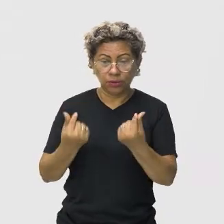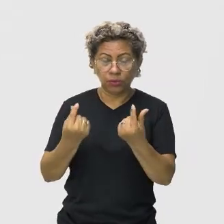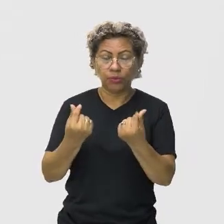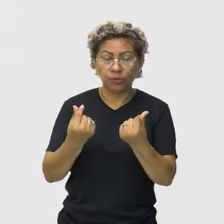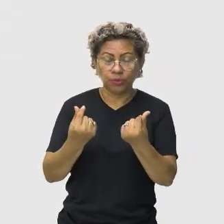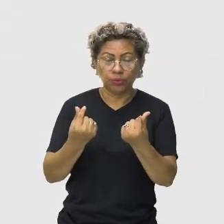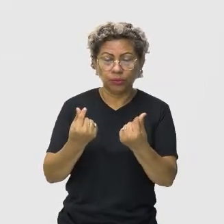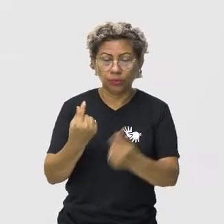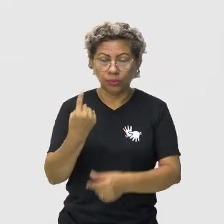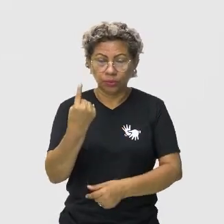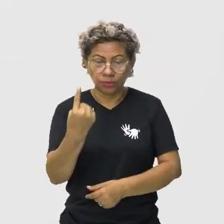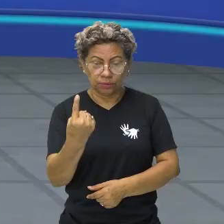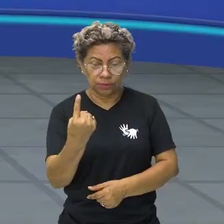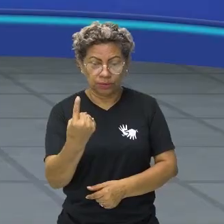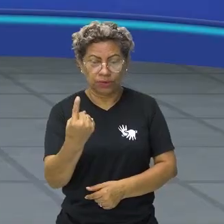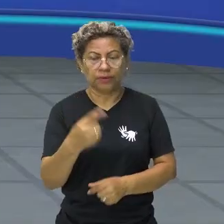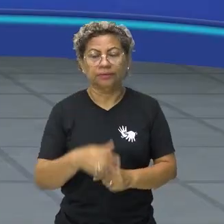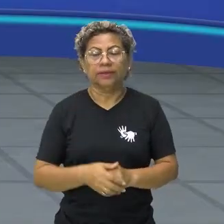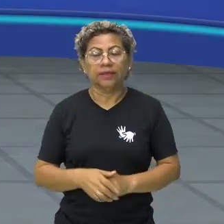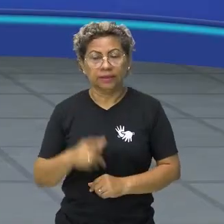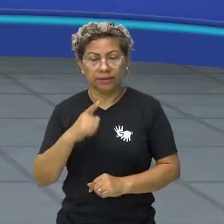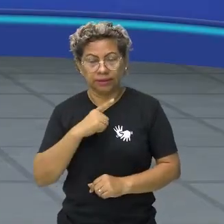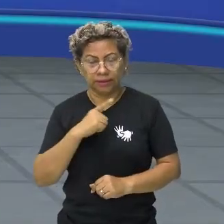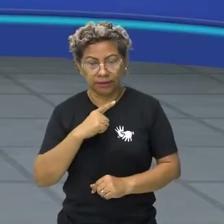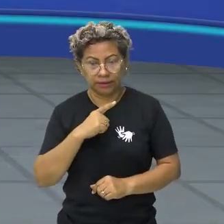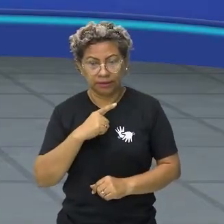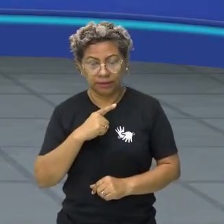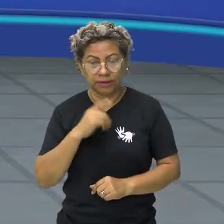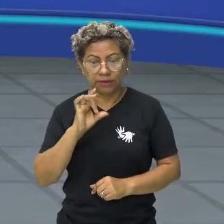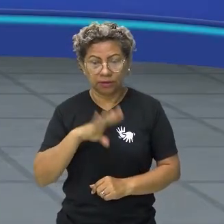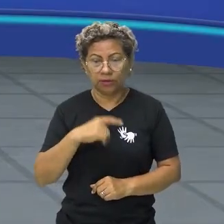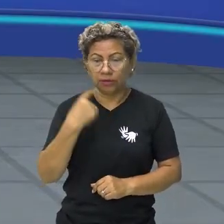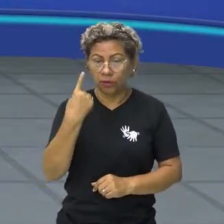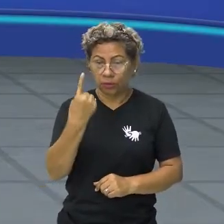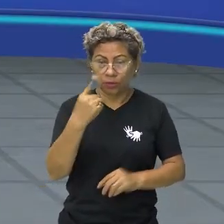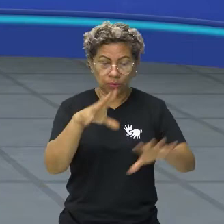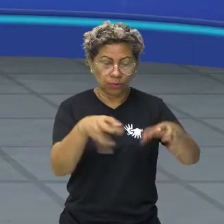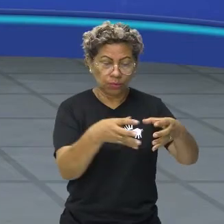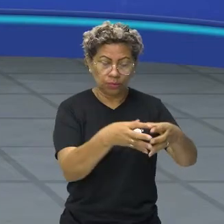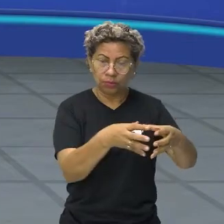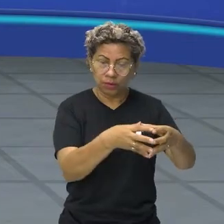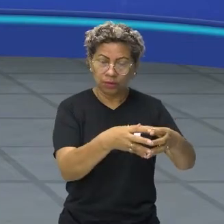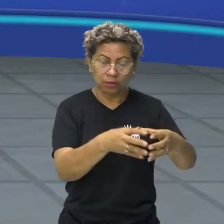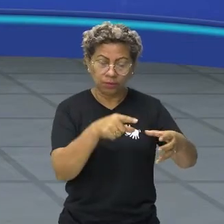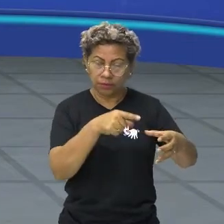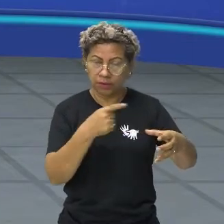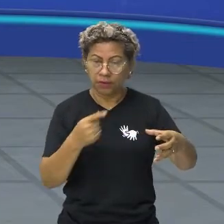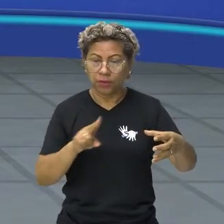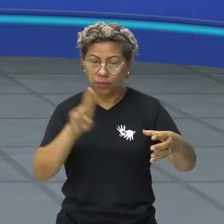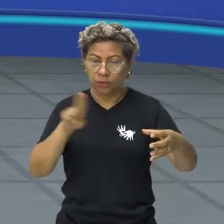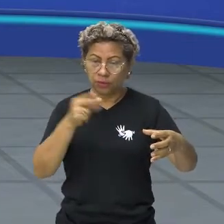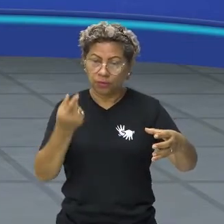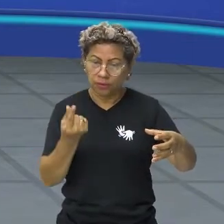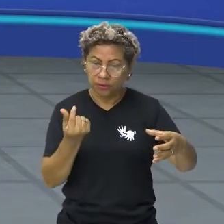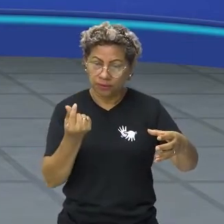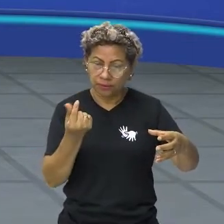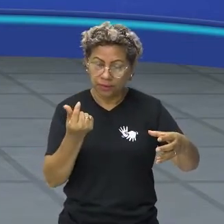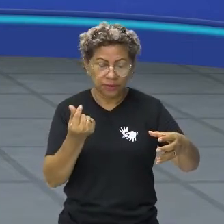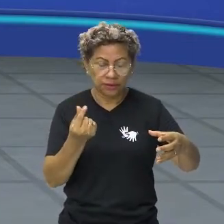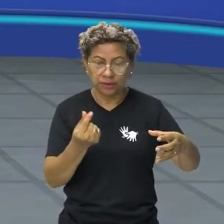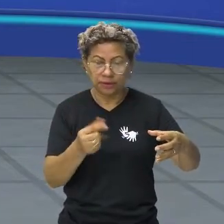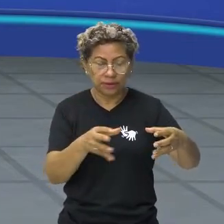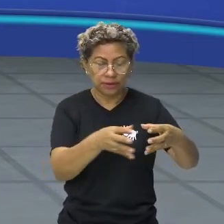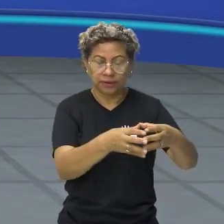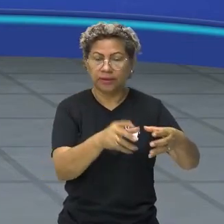mundo inteiro, entre vários países, nós temos somente um tipo de bloco econômico que vai ser a União Econômica e Monetária,